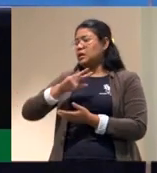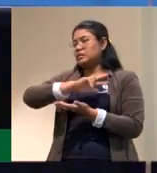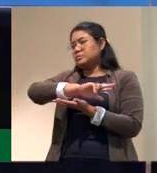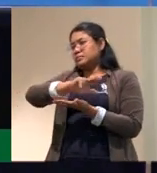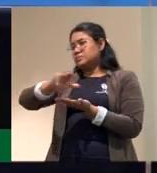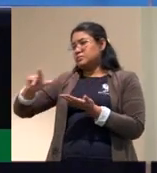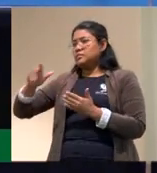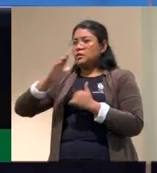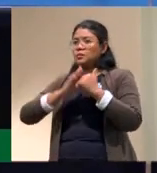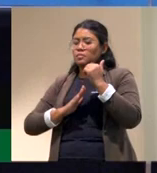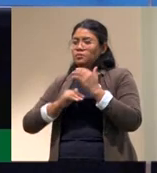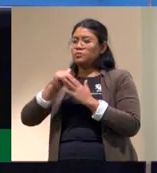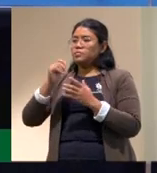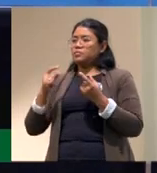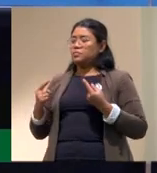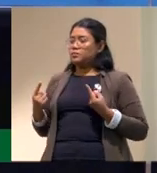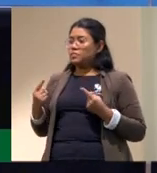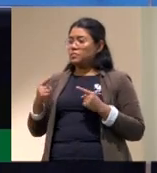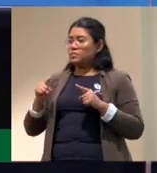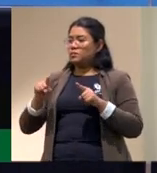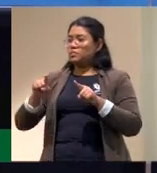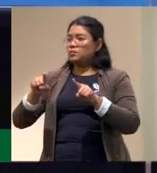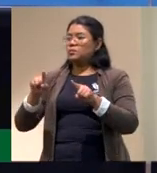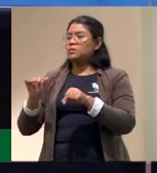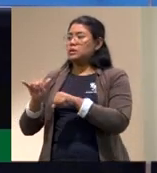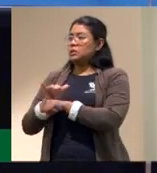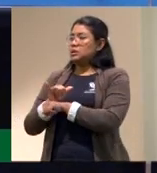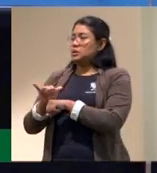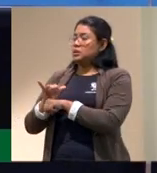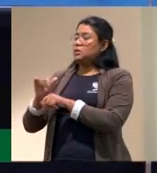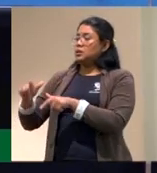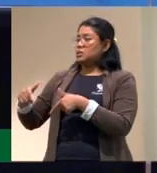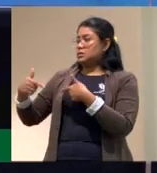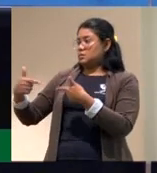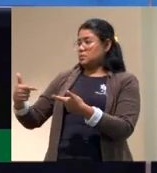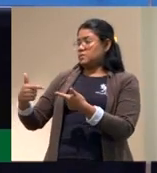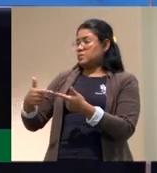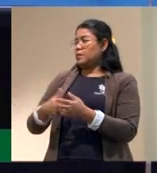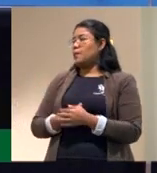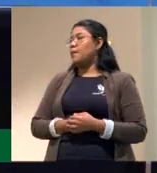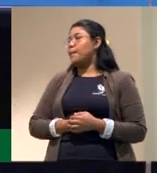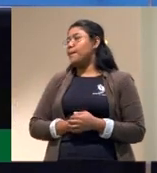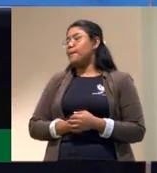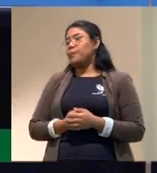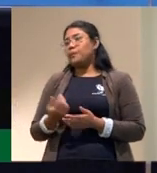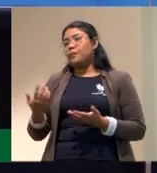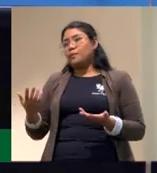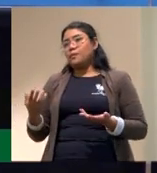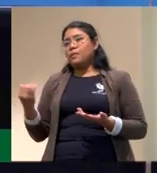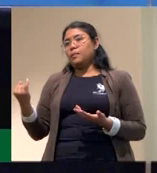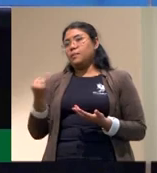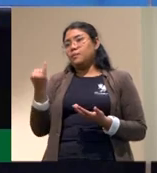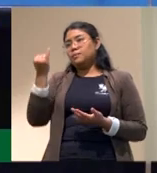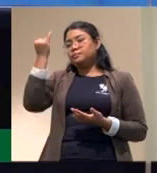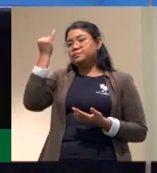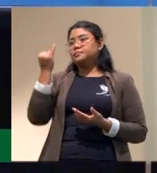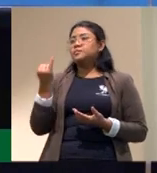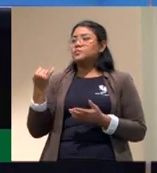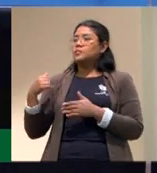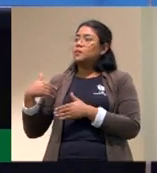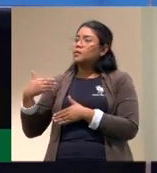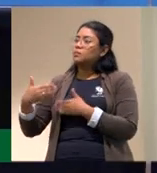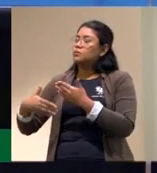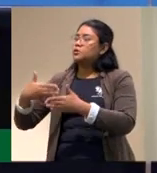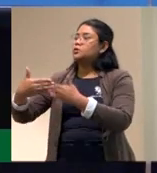construção paralela das estratégias da ação. Então, a importância dos